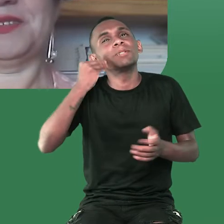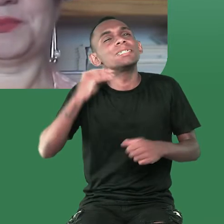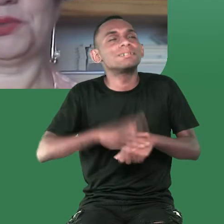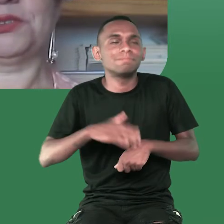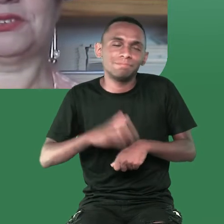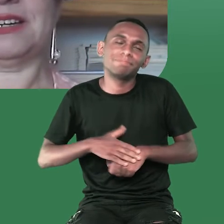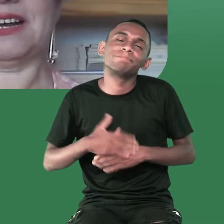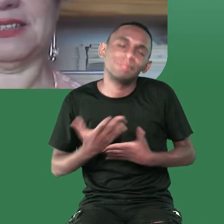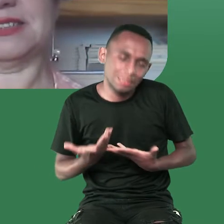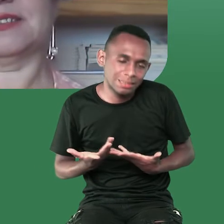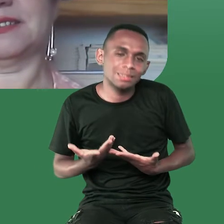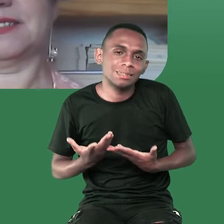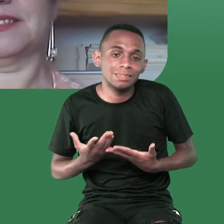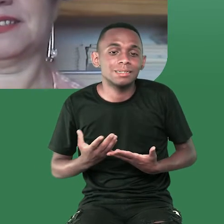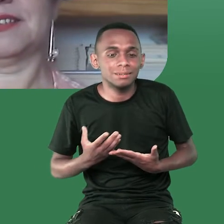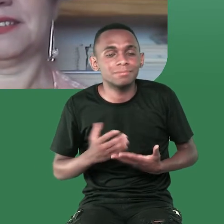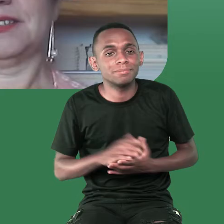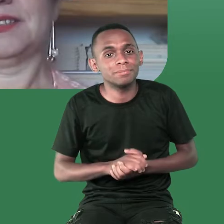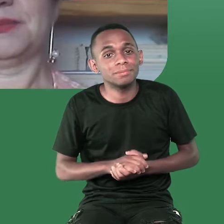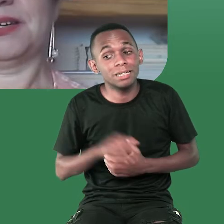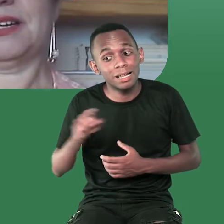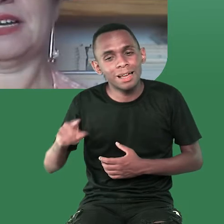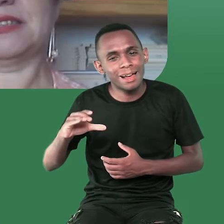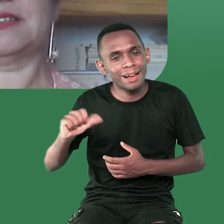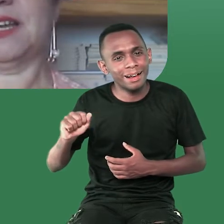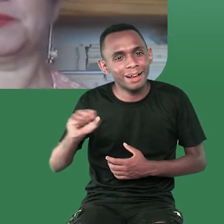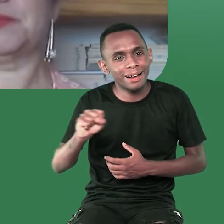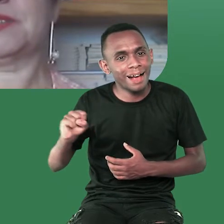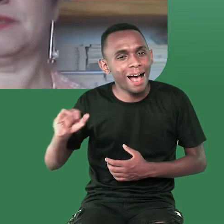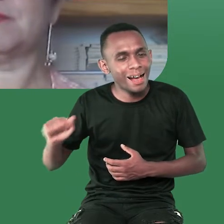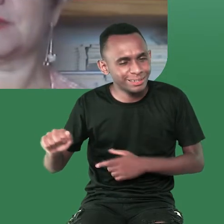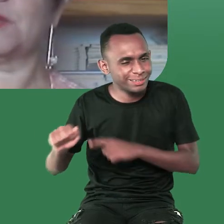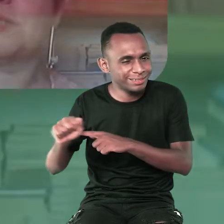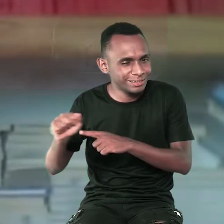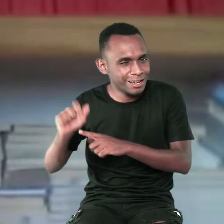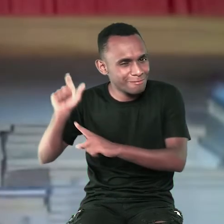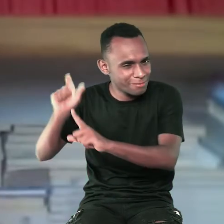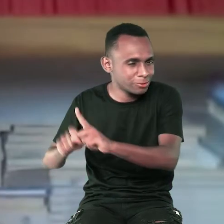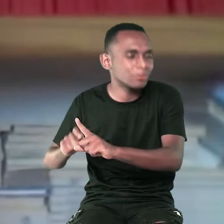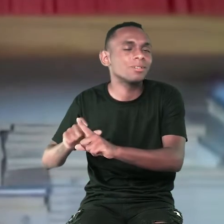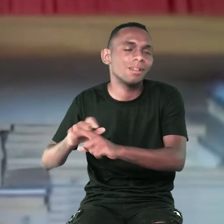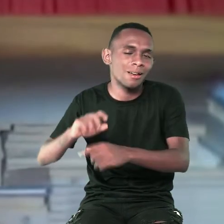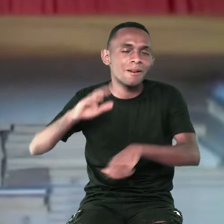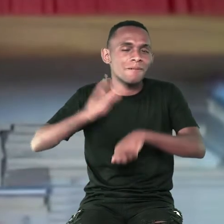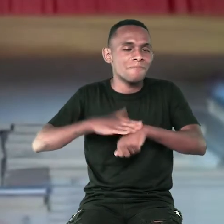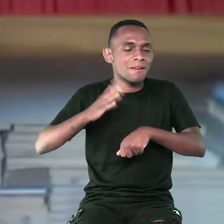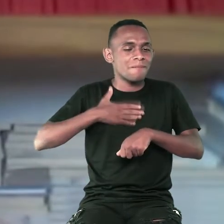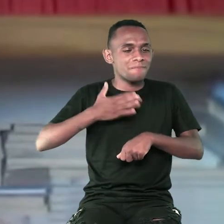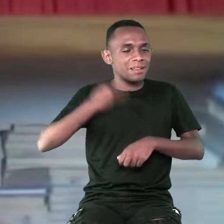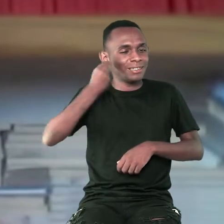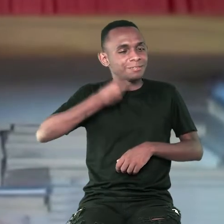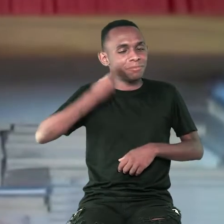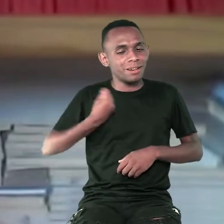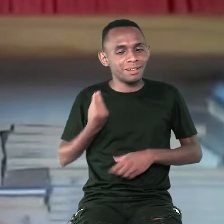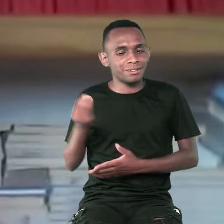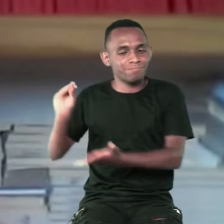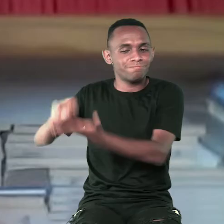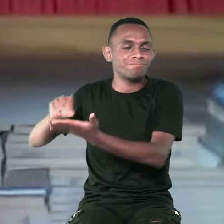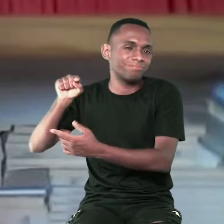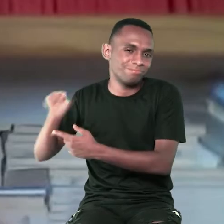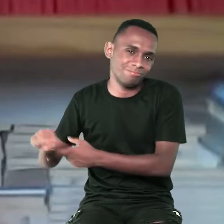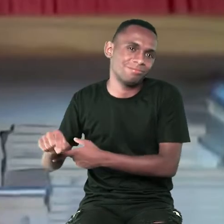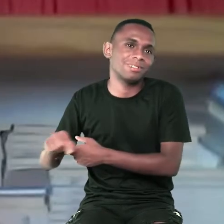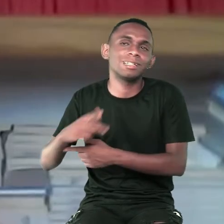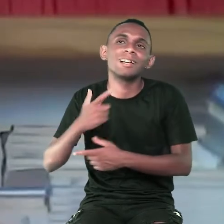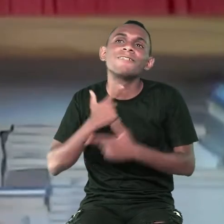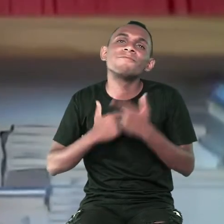teve, assim, muito da Cássia. A Da- Cássia tem umas coisas da Leida. então Até teve aquela um. vontade, assim, de